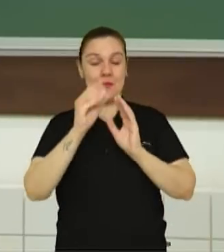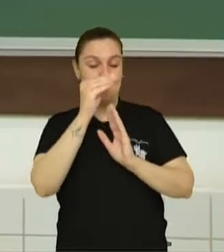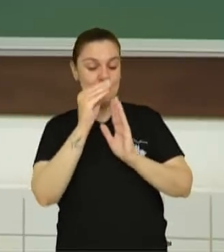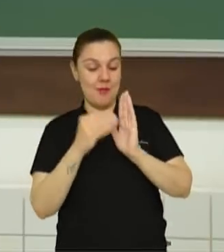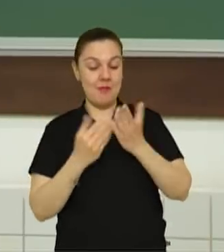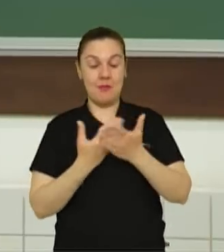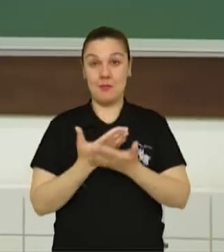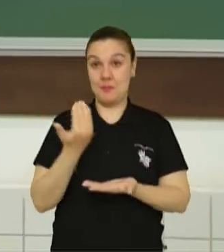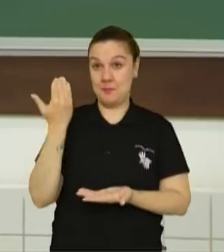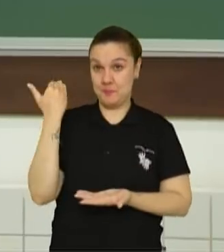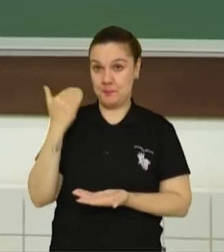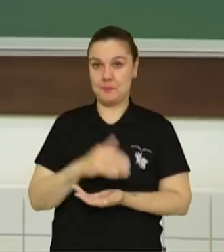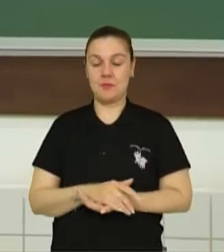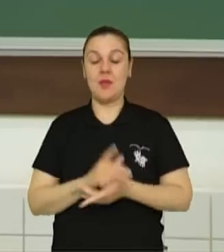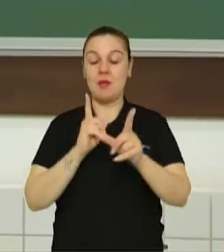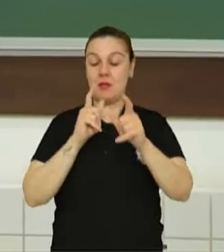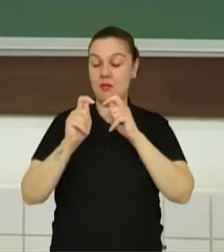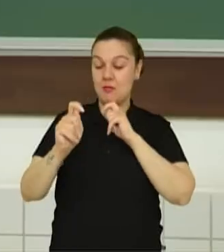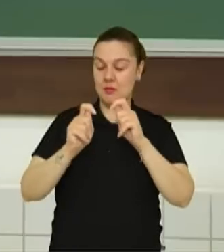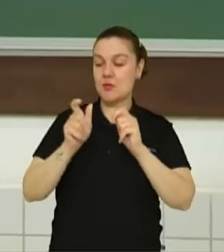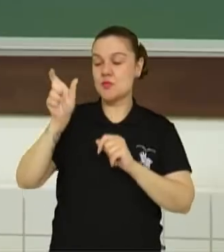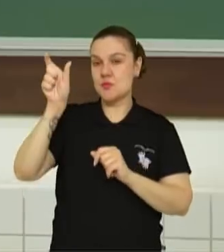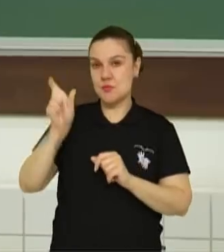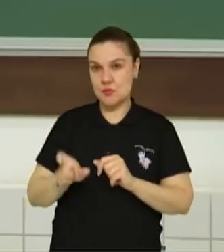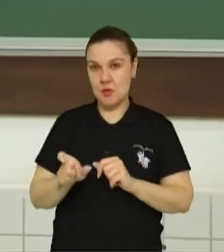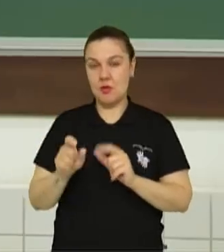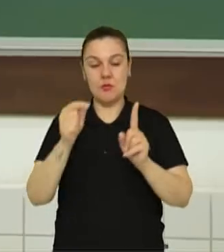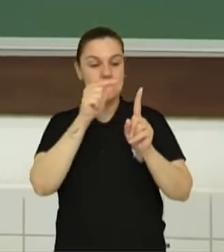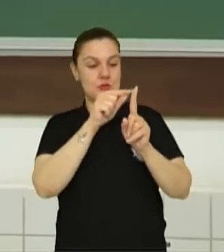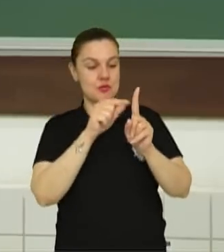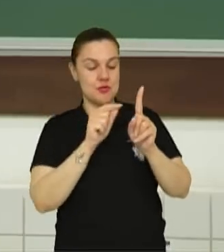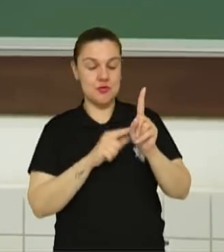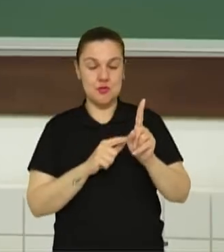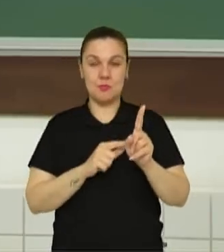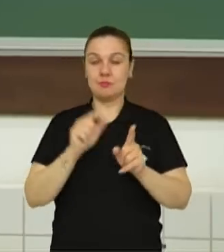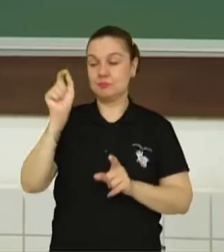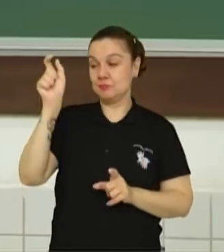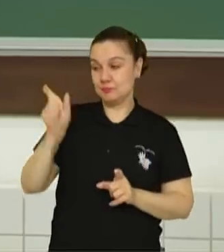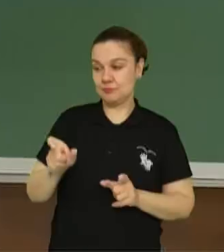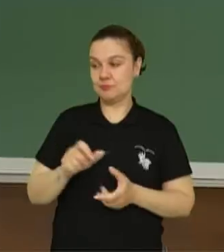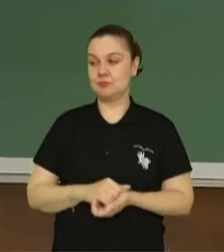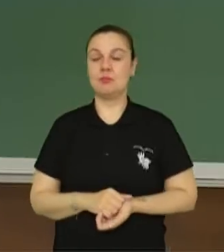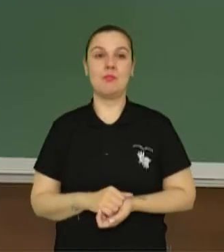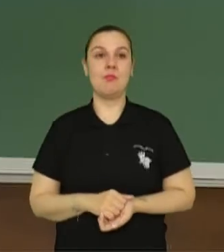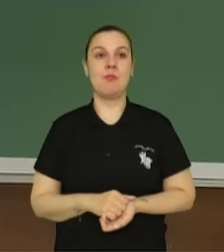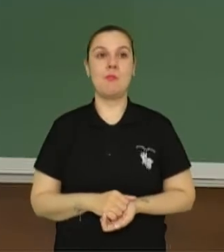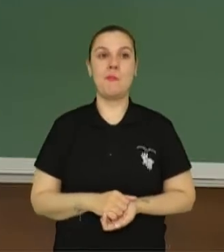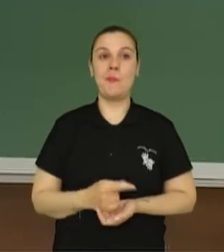da aula anterior, entrevista, sujeito e tipos de sujeito. Então vejamos aqui comigo.